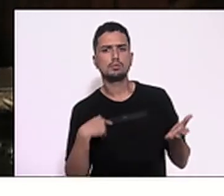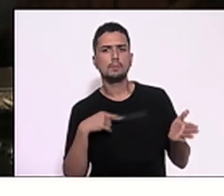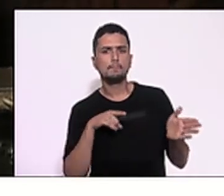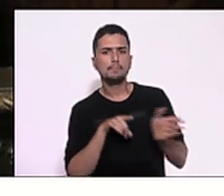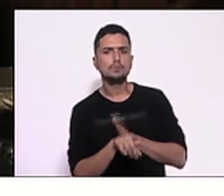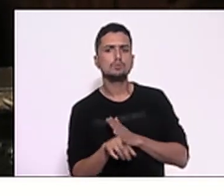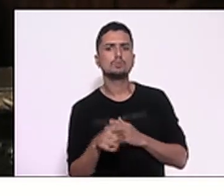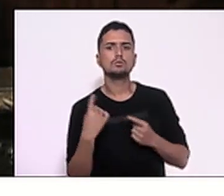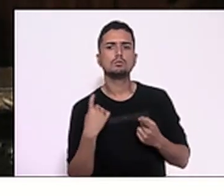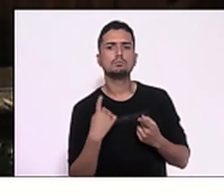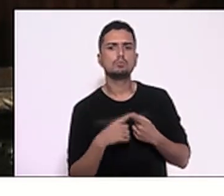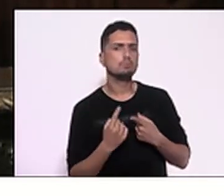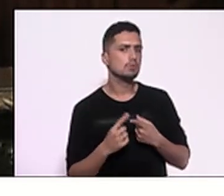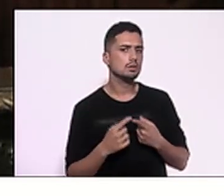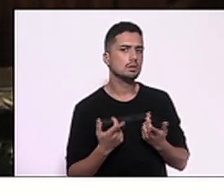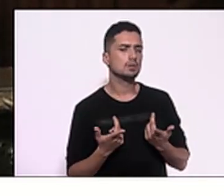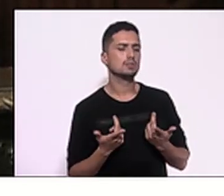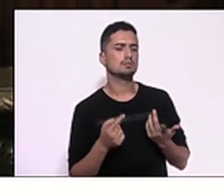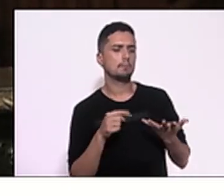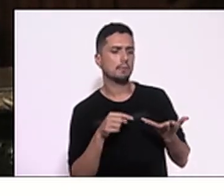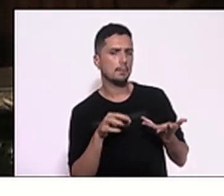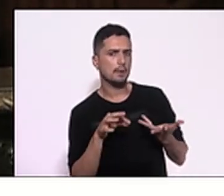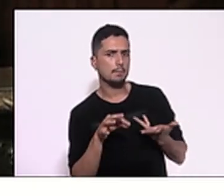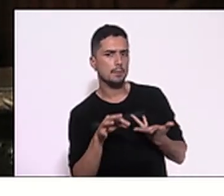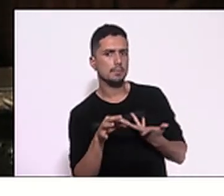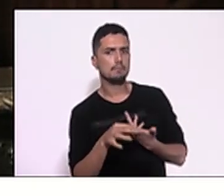Inconformado, o perdedor, professor Sérgio Araújo,